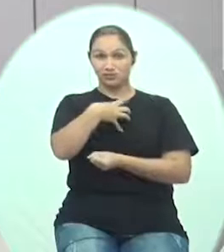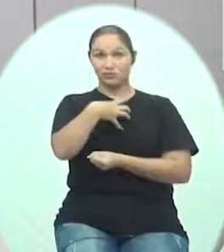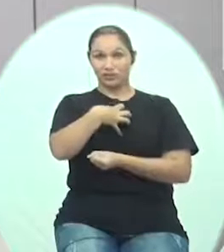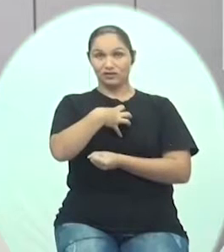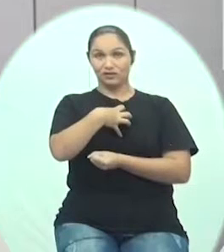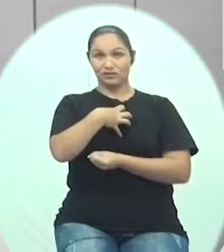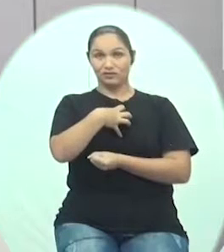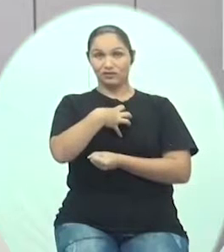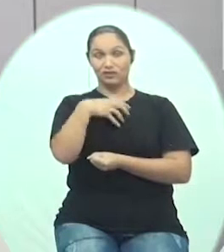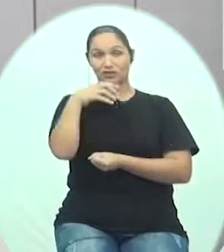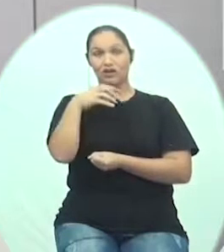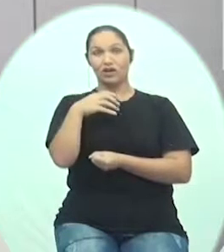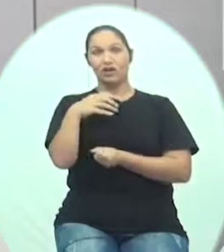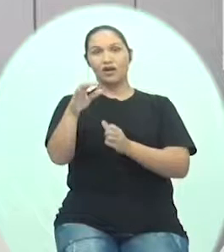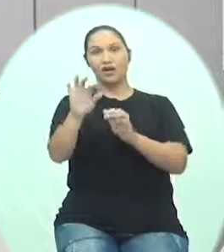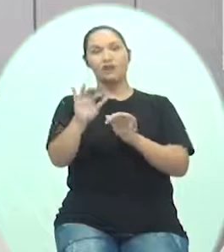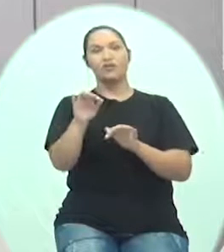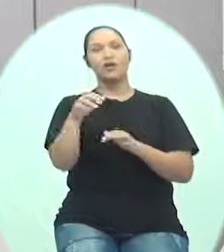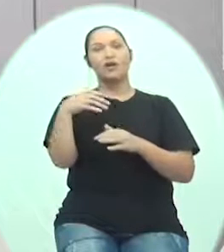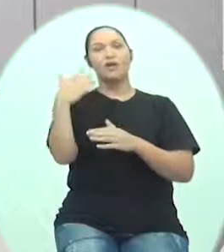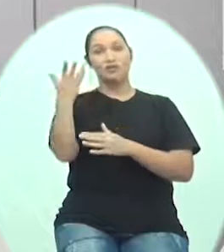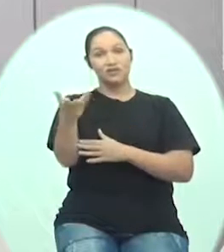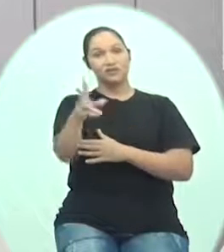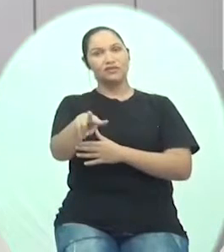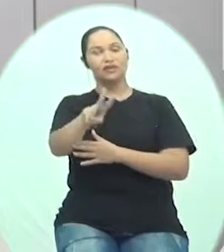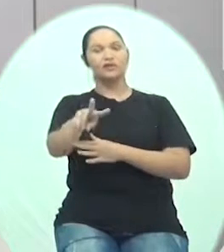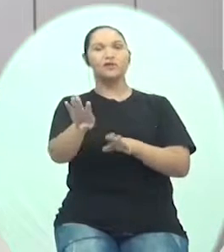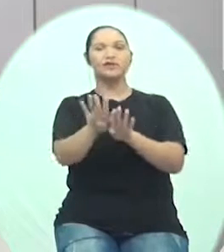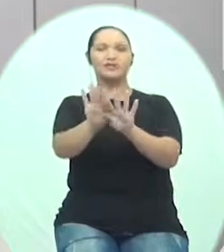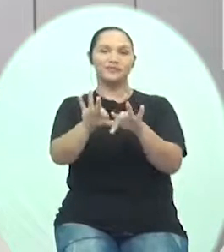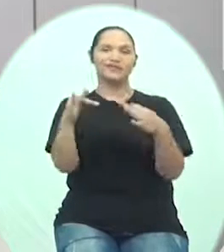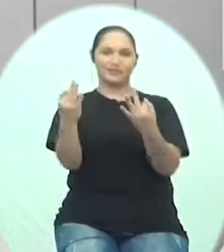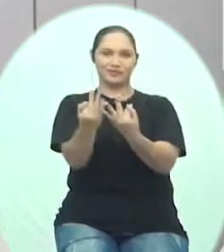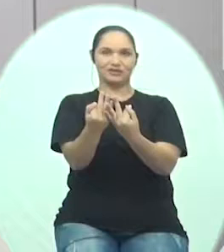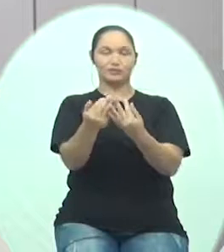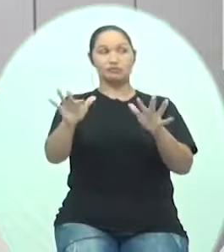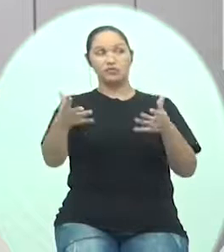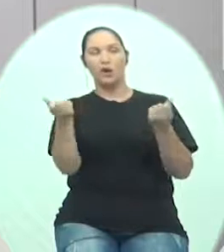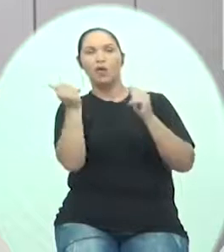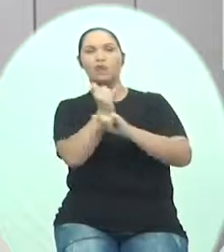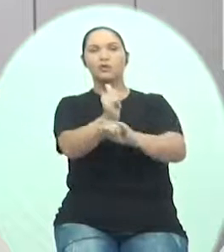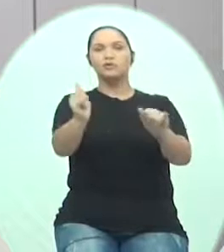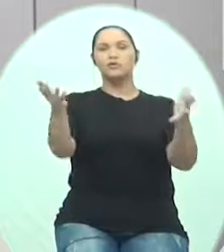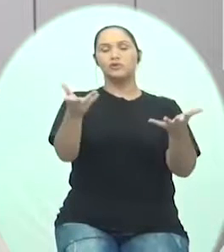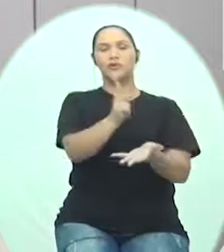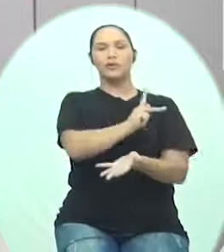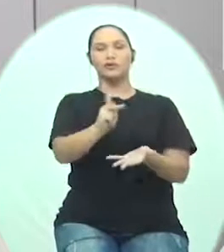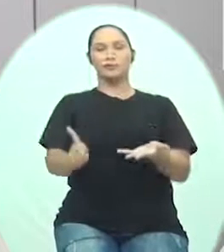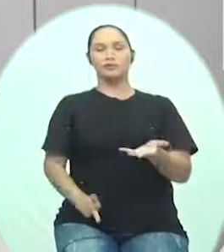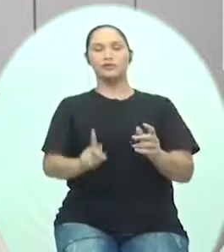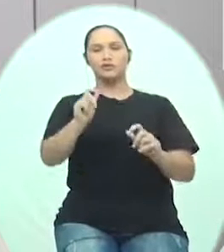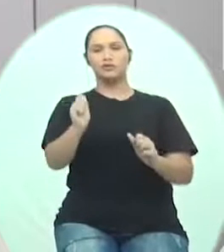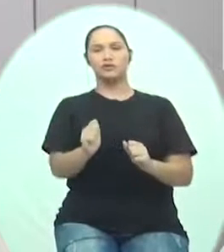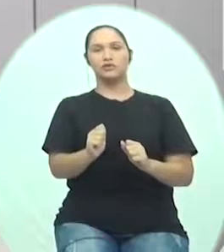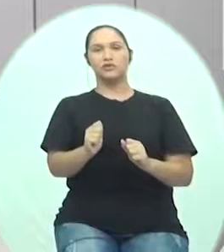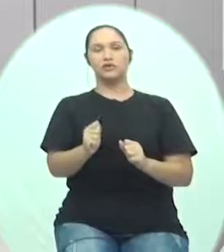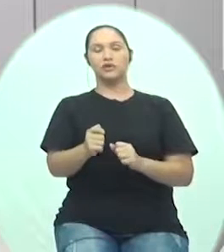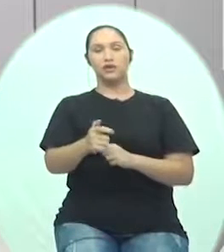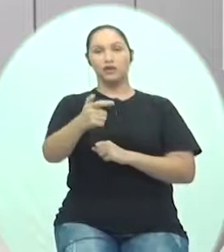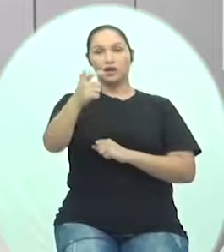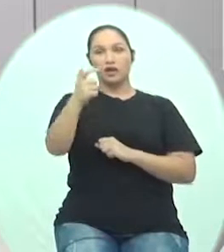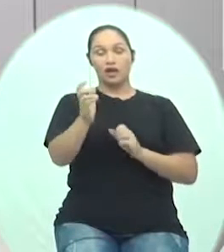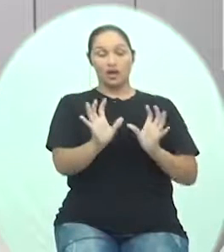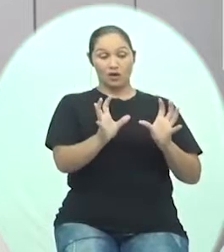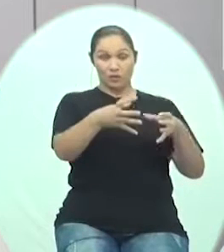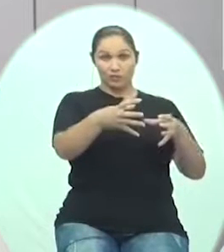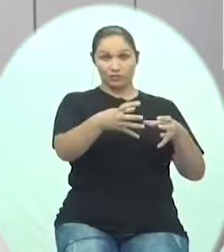família a família do do seu irmão eh também para tornar público senhor presidente eh a partir de hoje eh nós renunciamos à presidência da